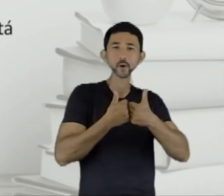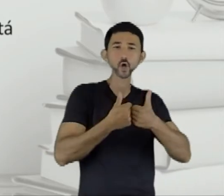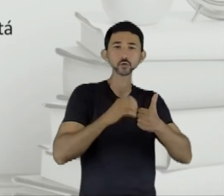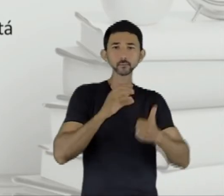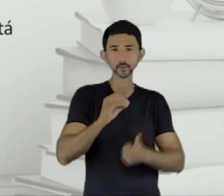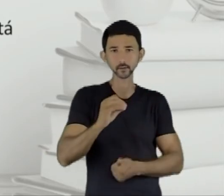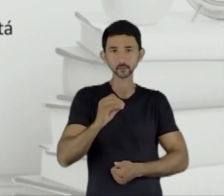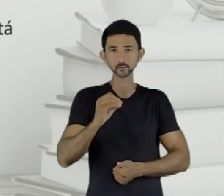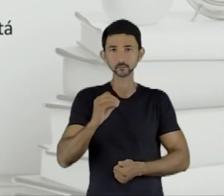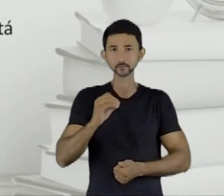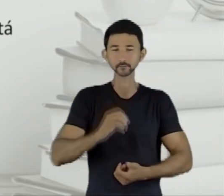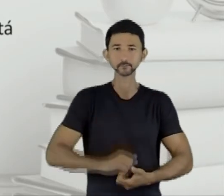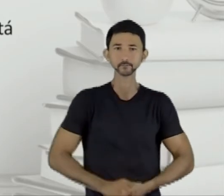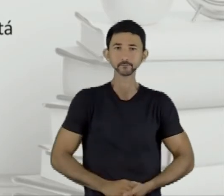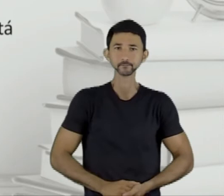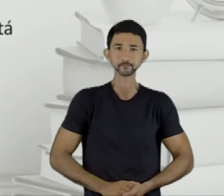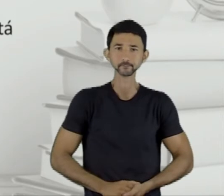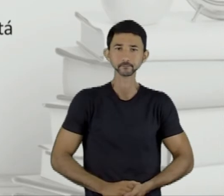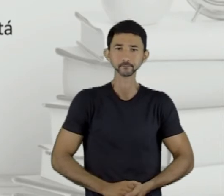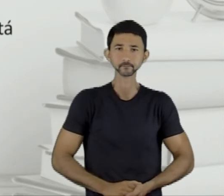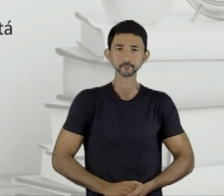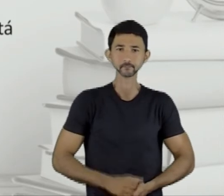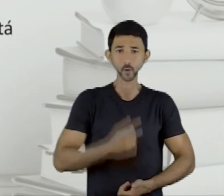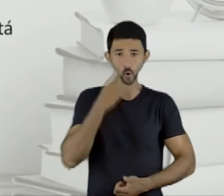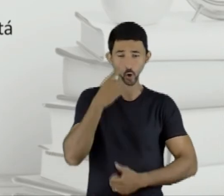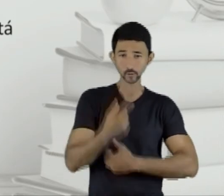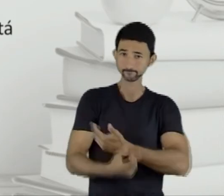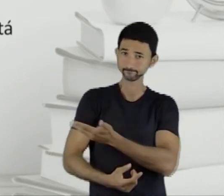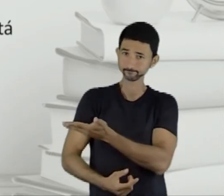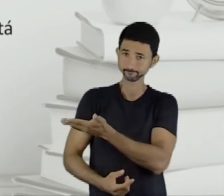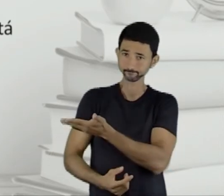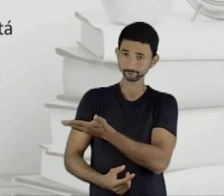do zero. Certo? Então,